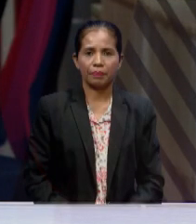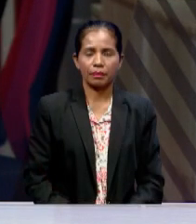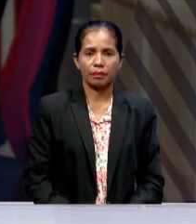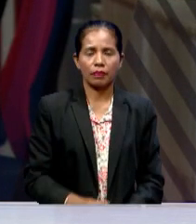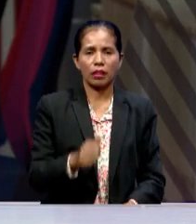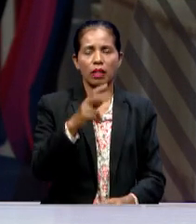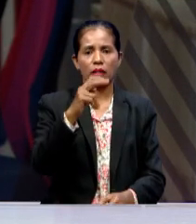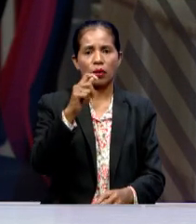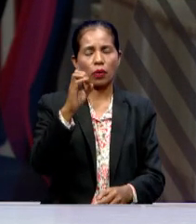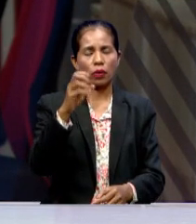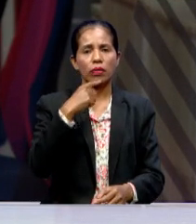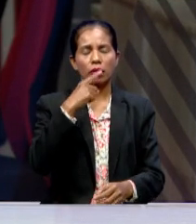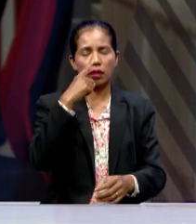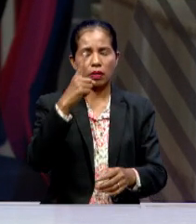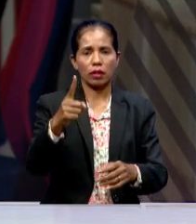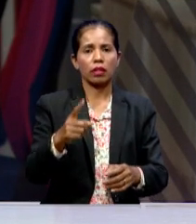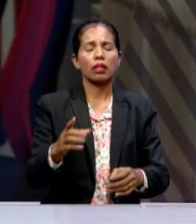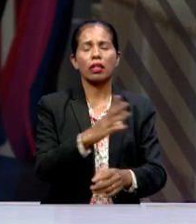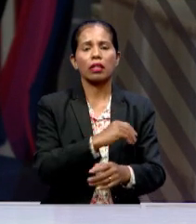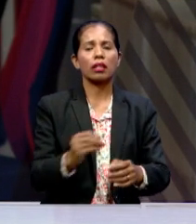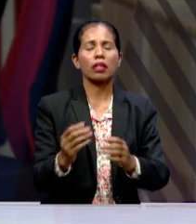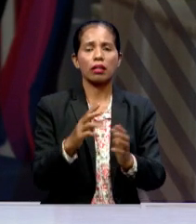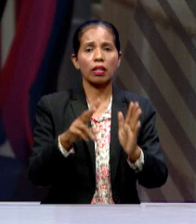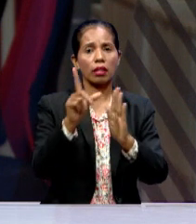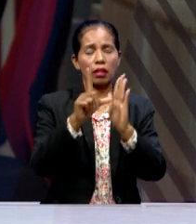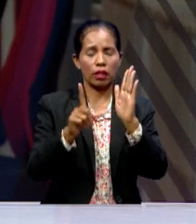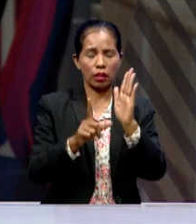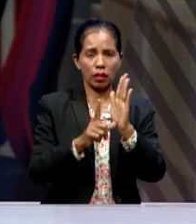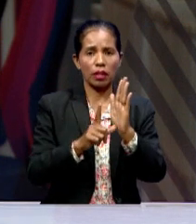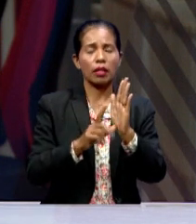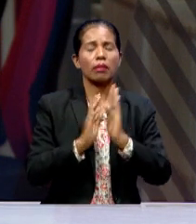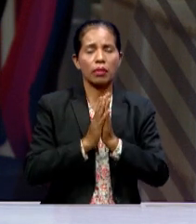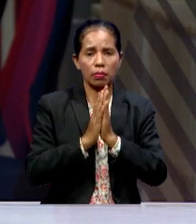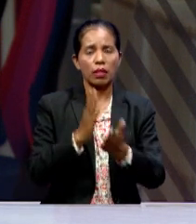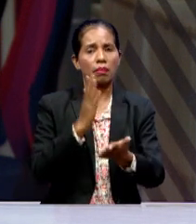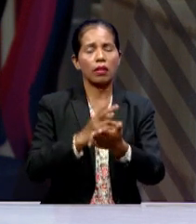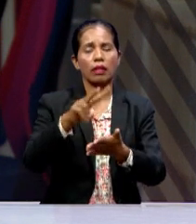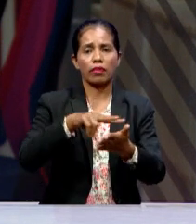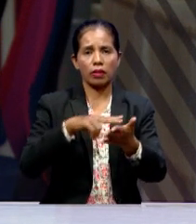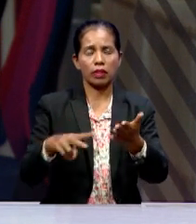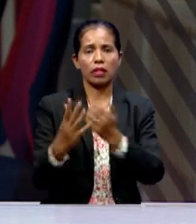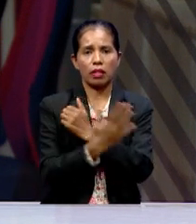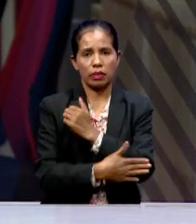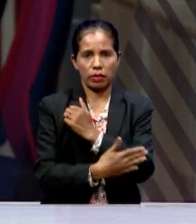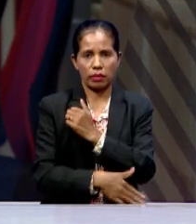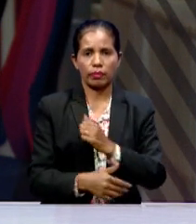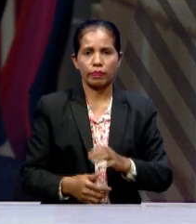Tony Blinken até tem regime militar Myanmar tem que apar a violência e a nação.